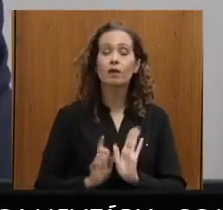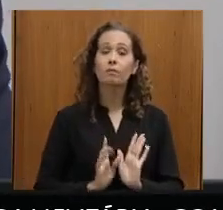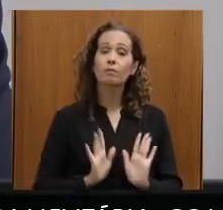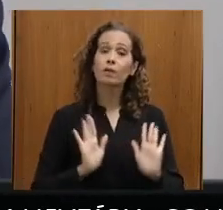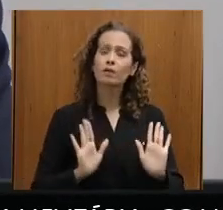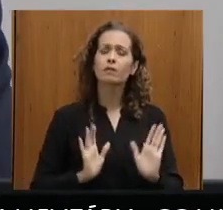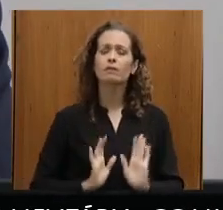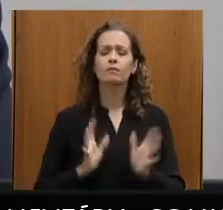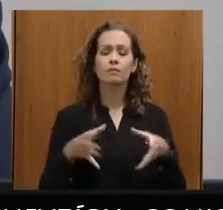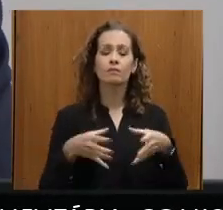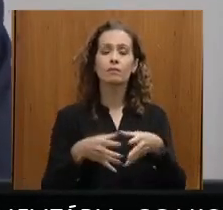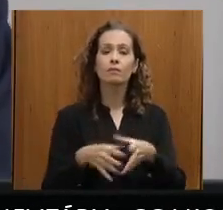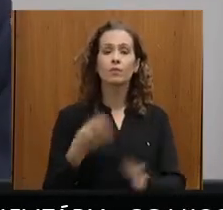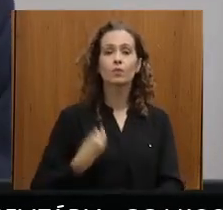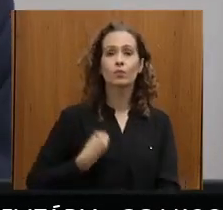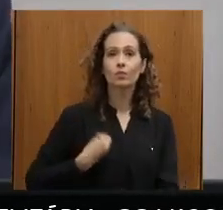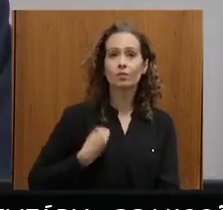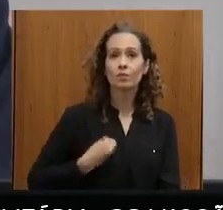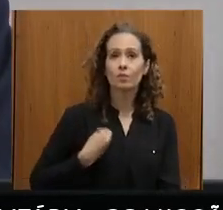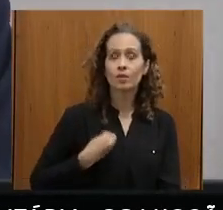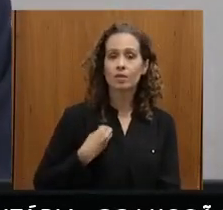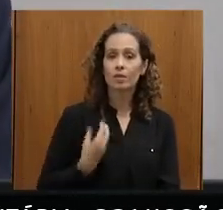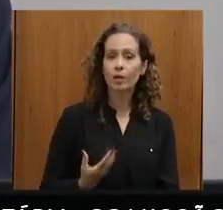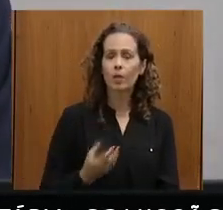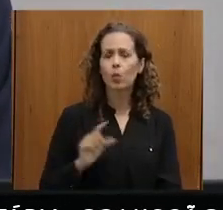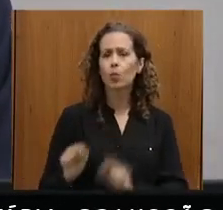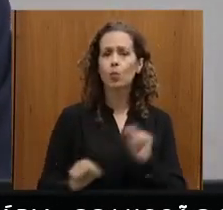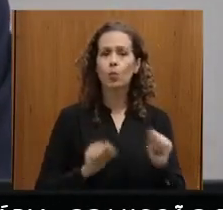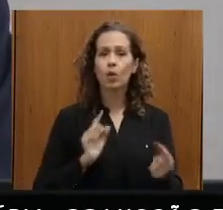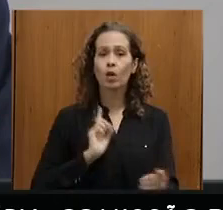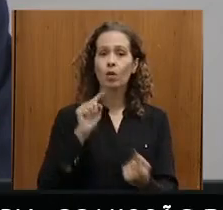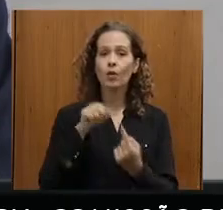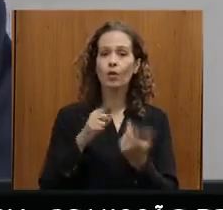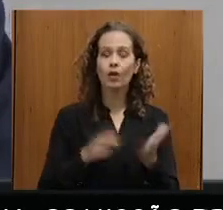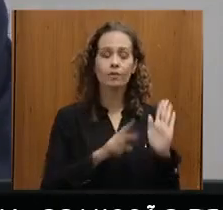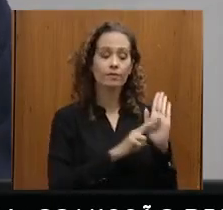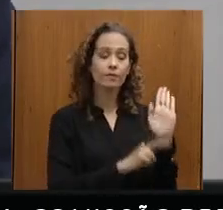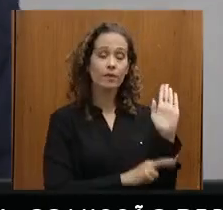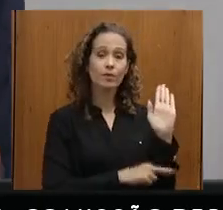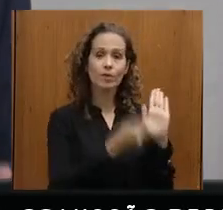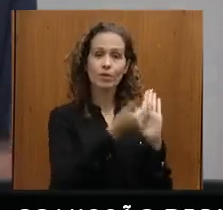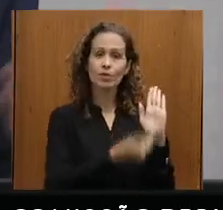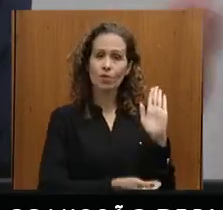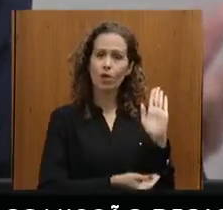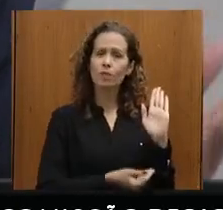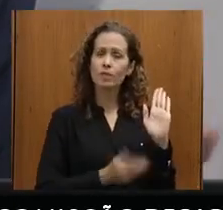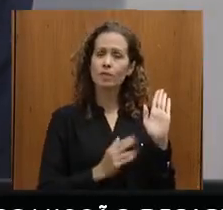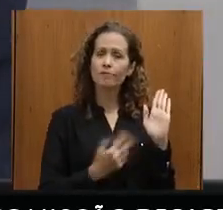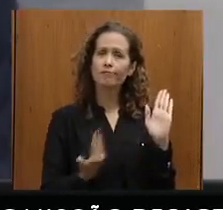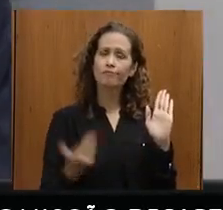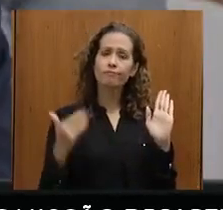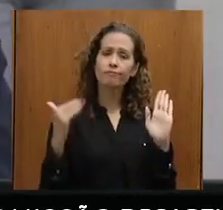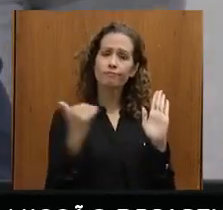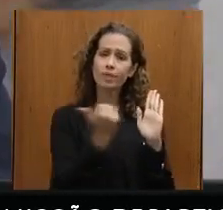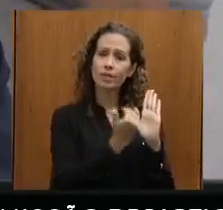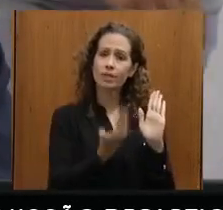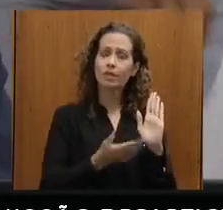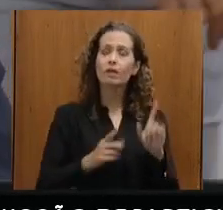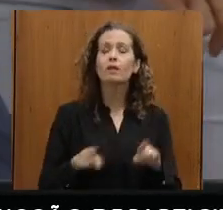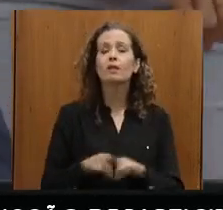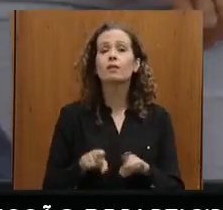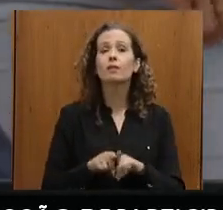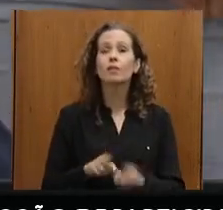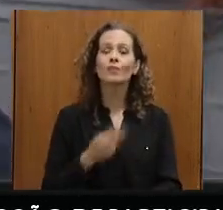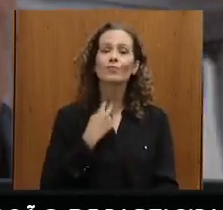aqui para não ferir as normas de funcionamento, mas também não coibir o